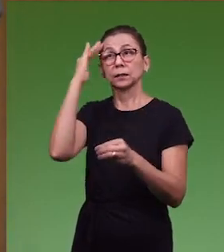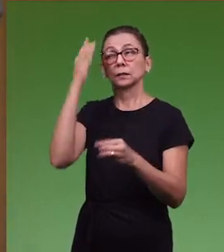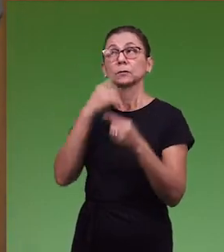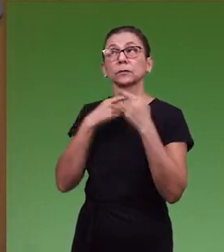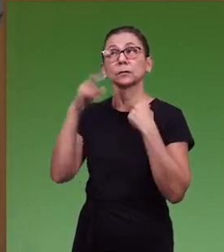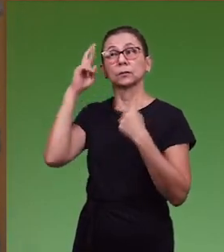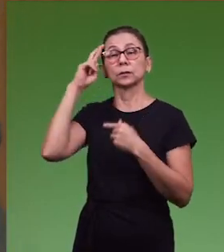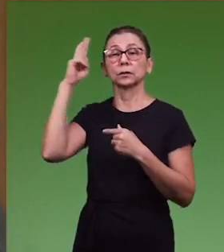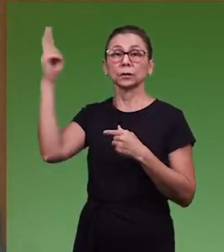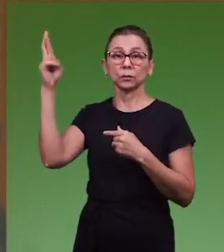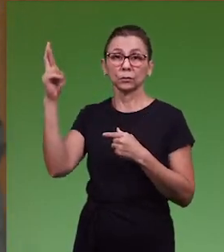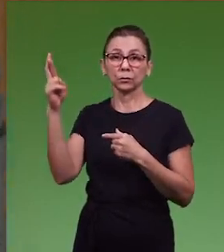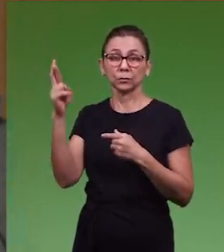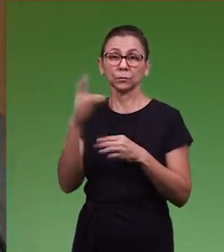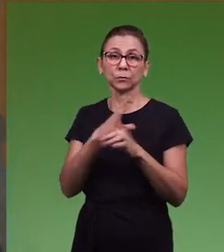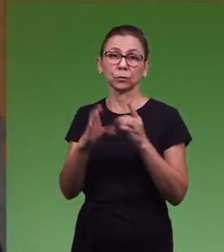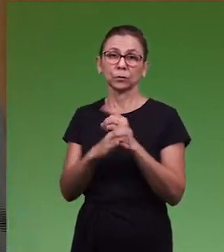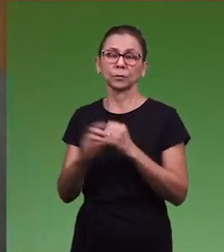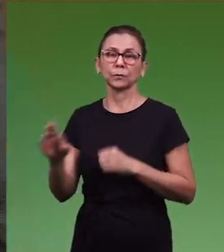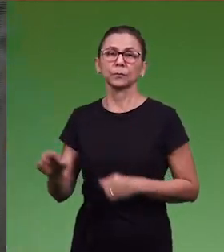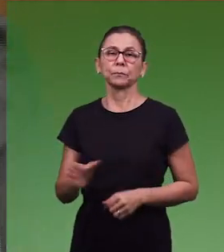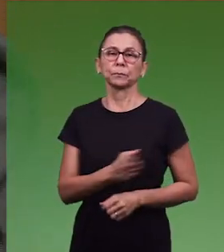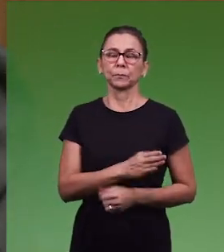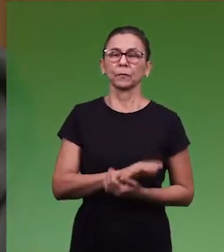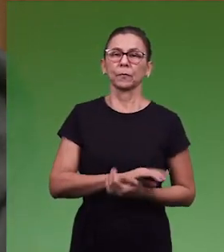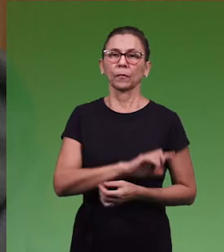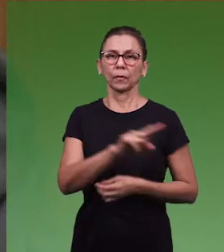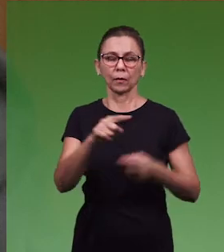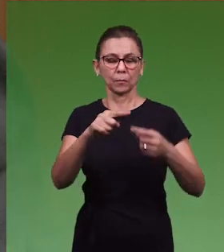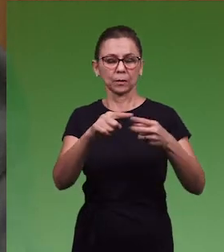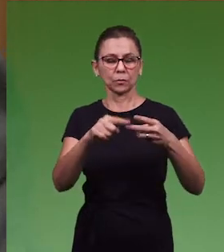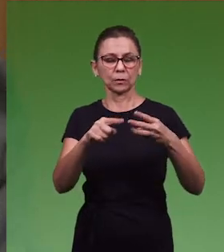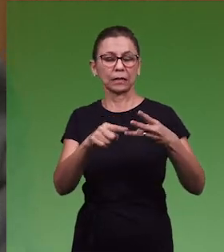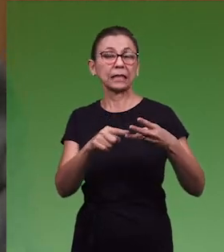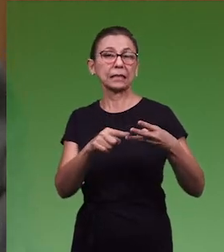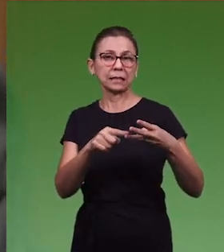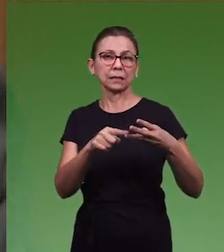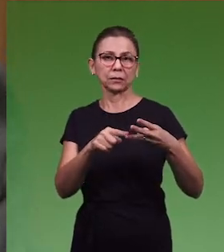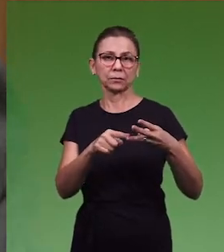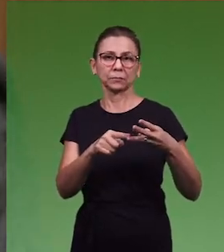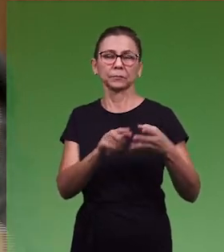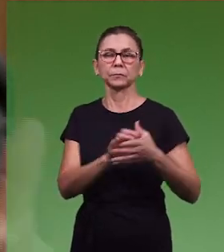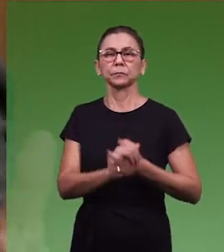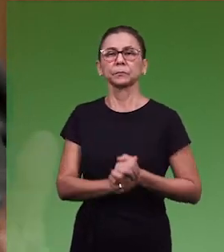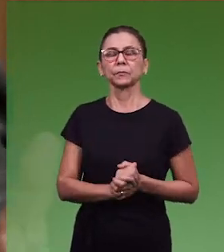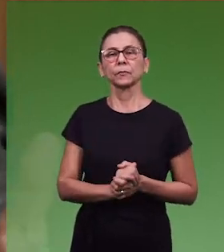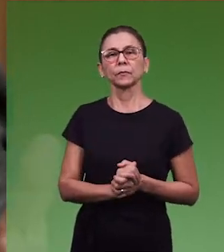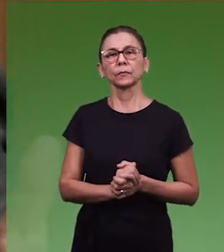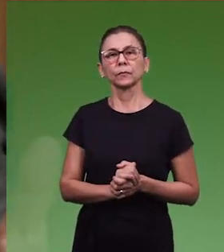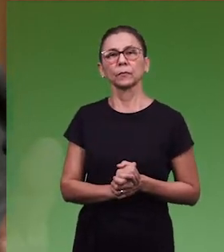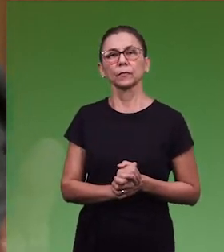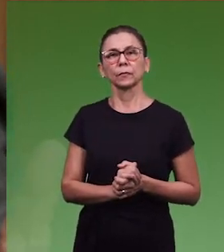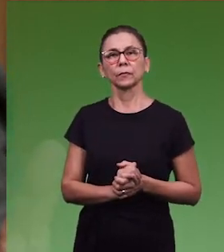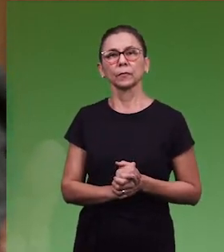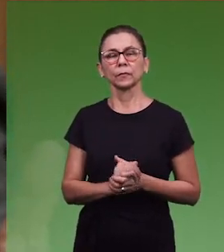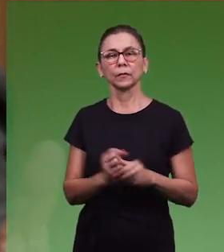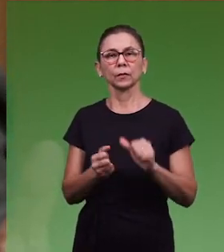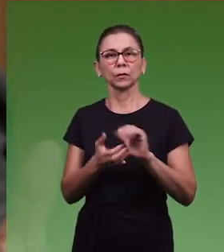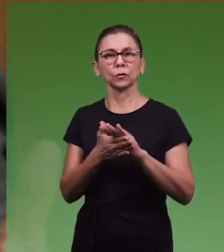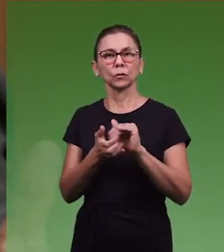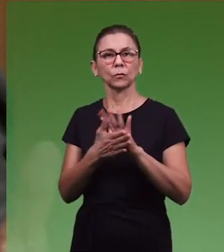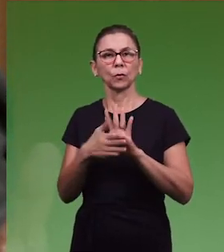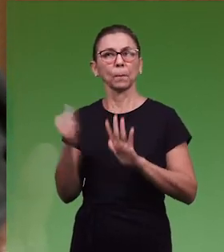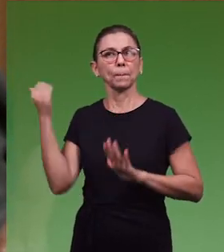para o culto. Então, essa segunda fase. A terceira fase é o culto, onde o louvor e a palavra são